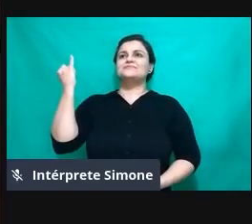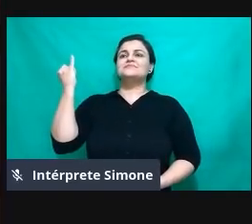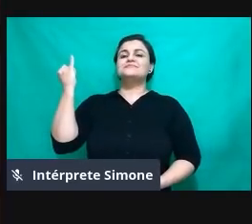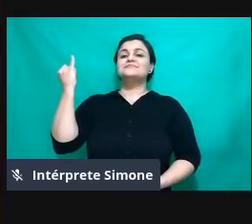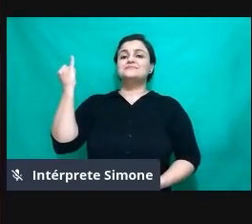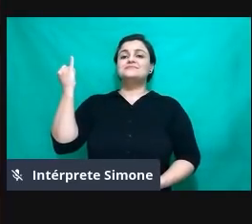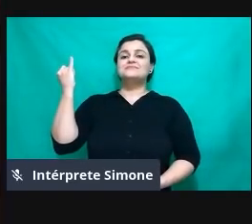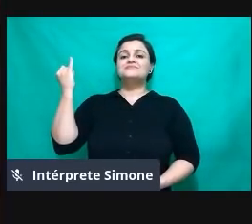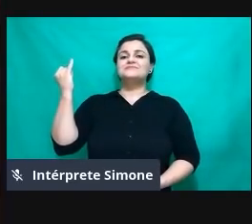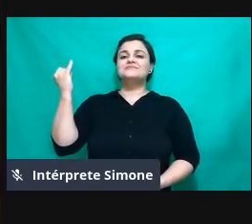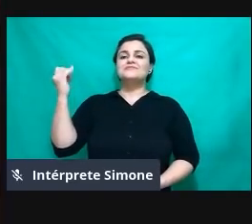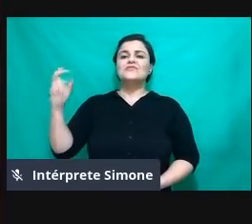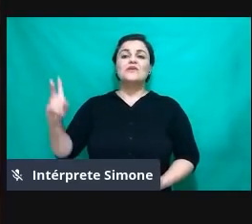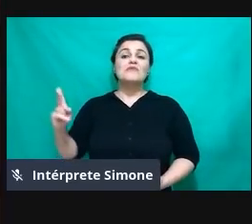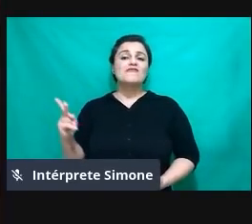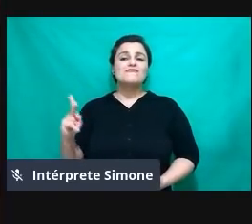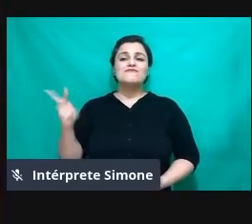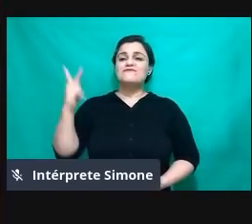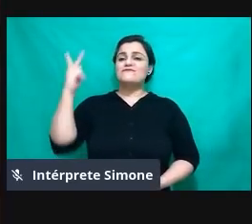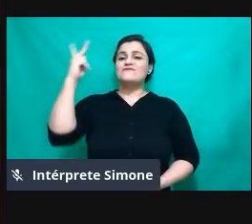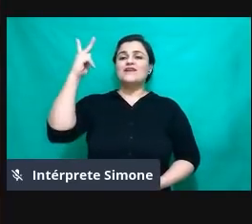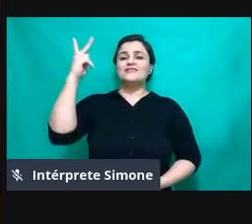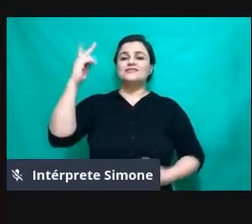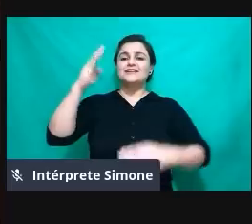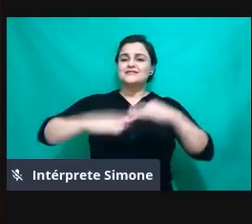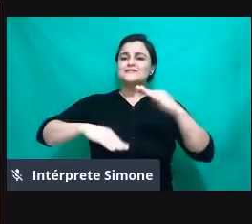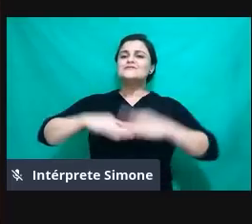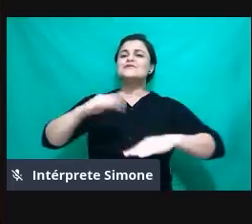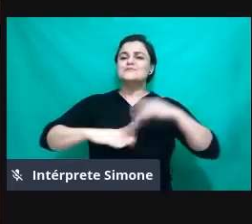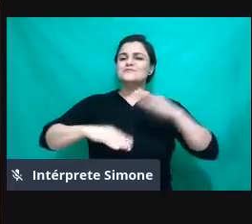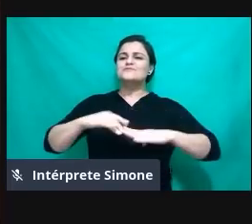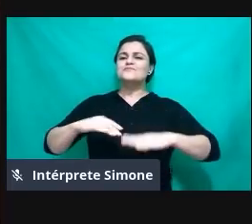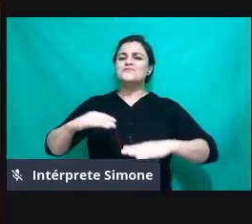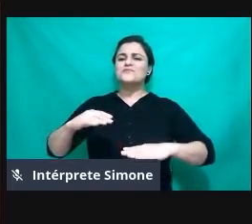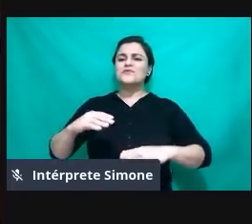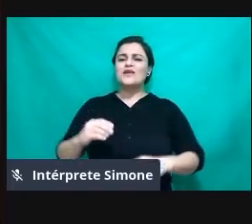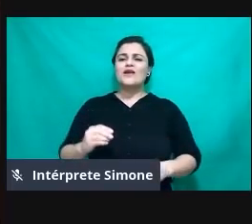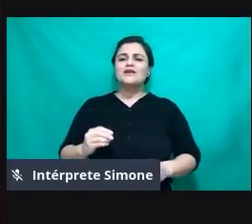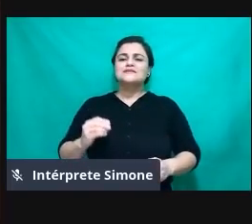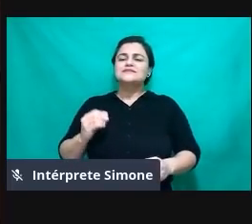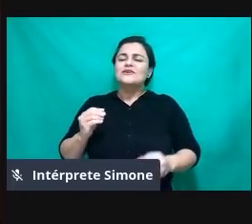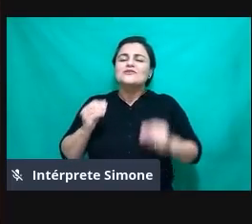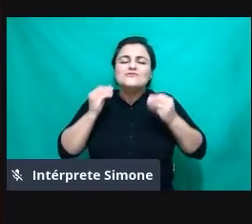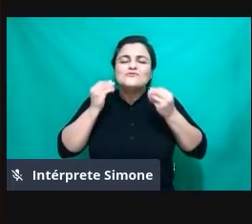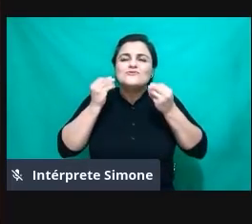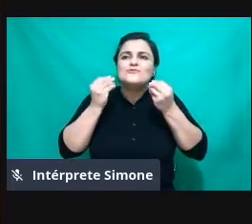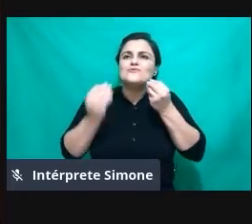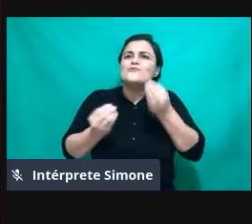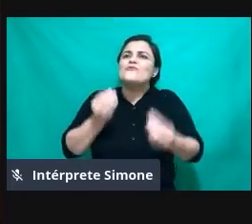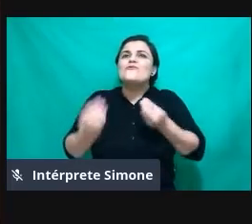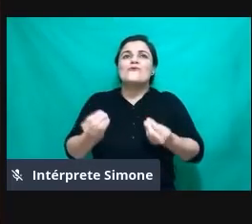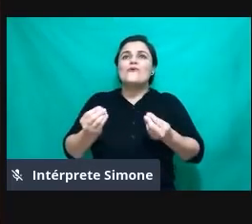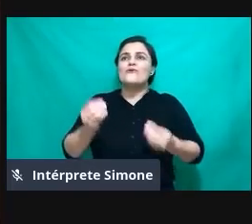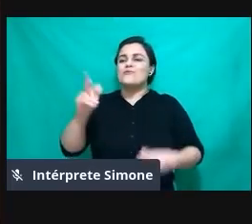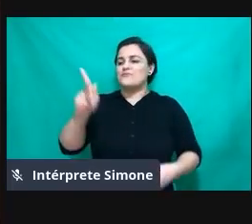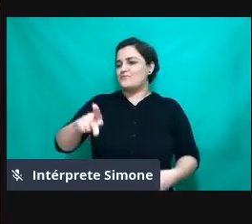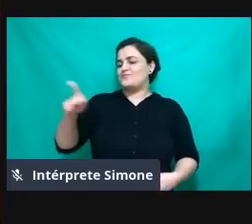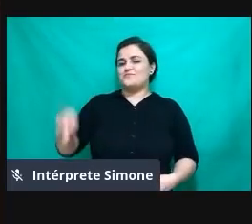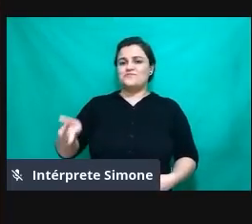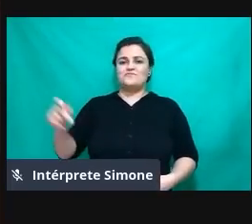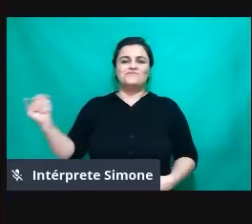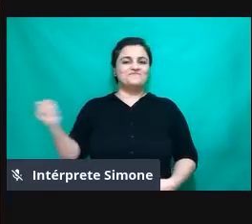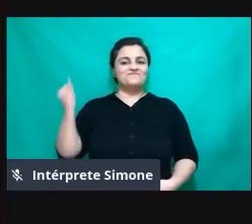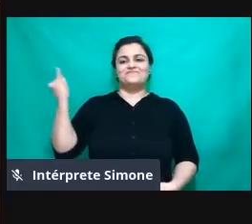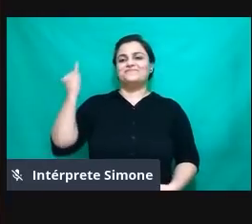a valorização do profissional, né? O quanto ele é importante. Acho que agora a sociedade toda, né, como um todo, vai